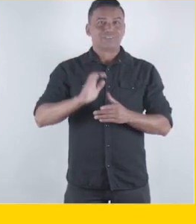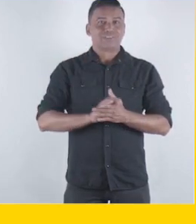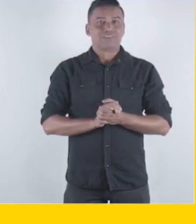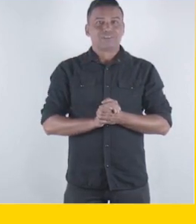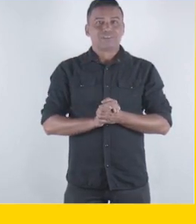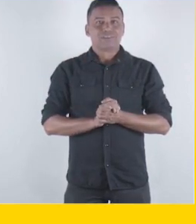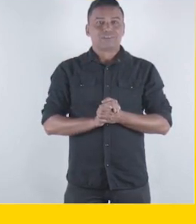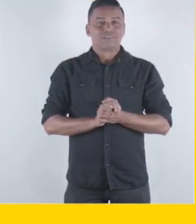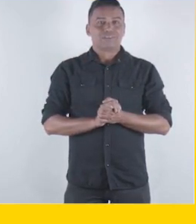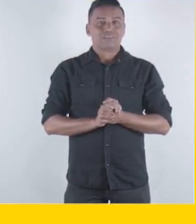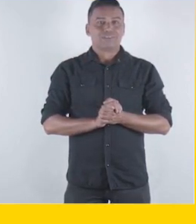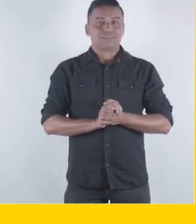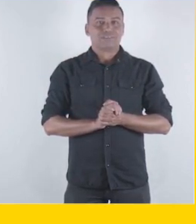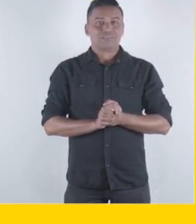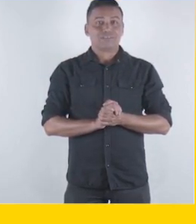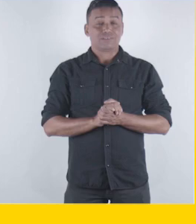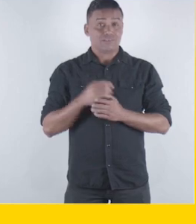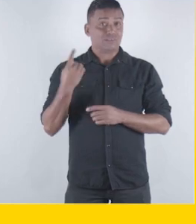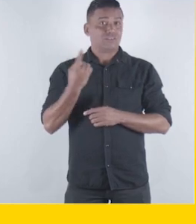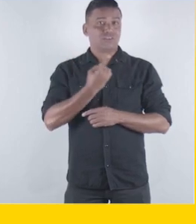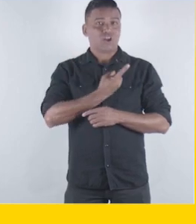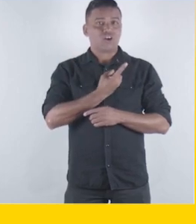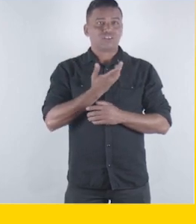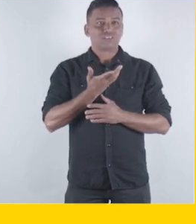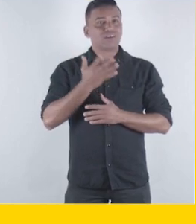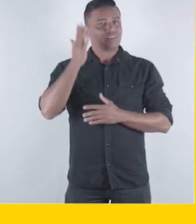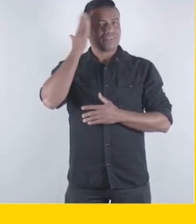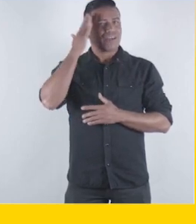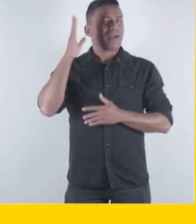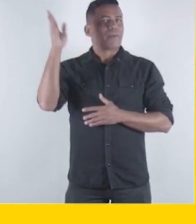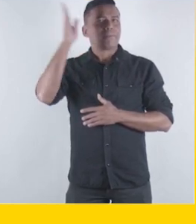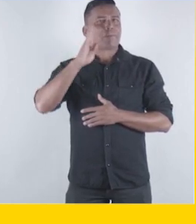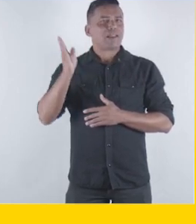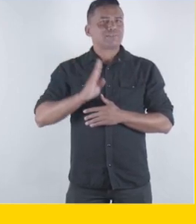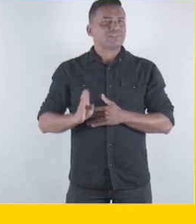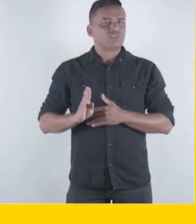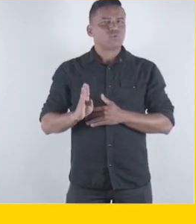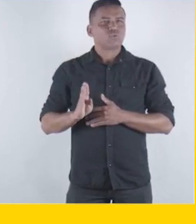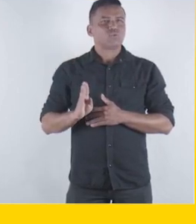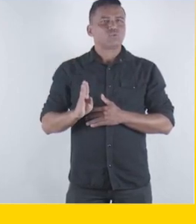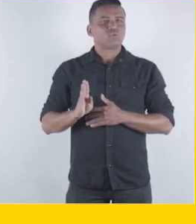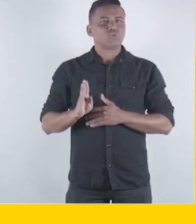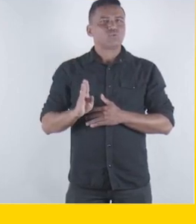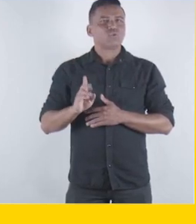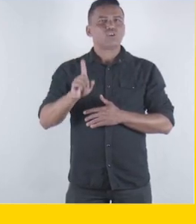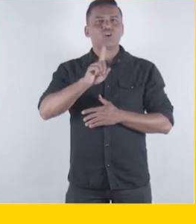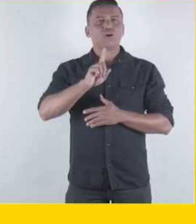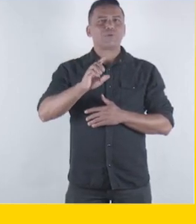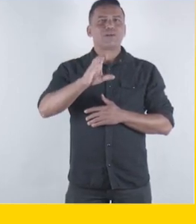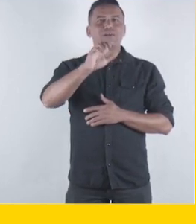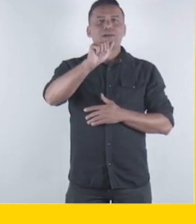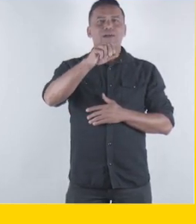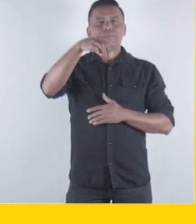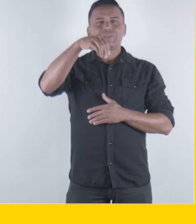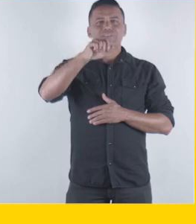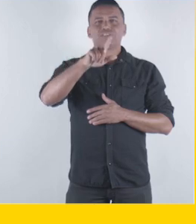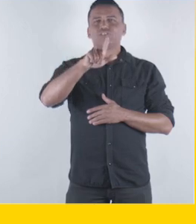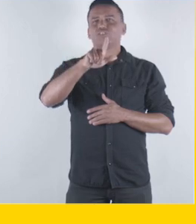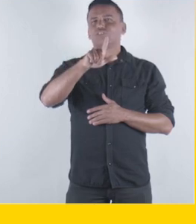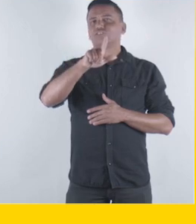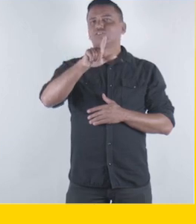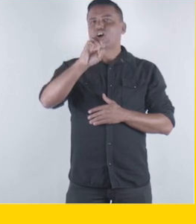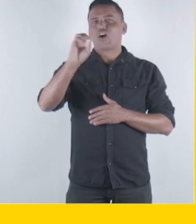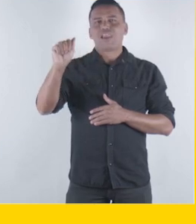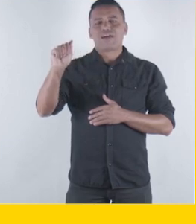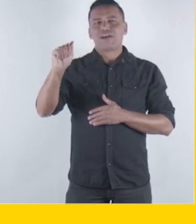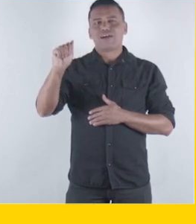Nós chamamos isto de camisola. Eu sei que o Brasil chama camisola. Isso aqui, nós chamamos de camisola, depois tem